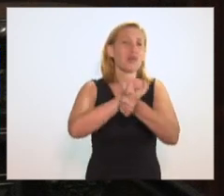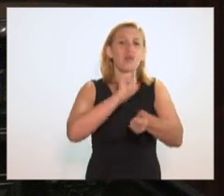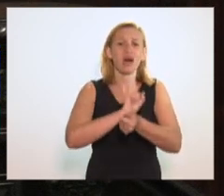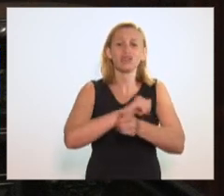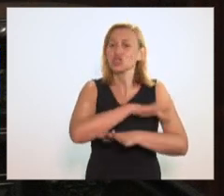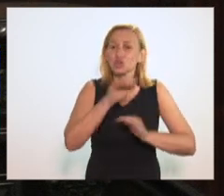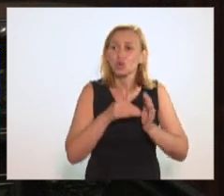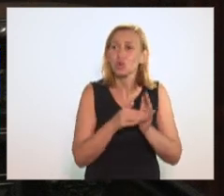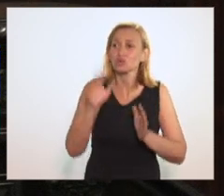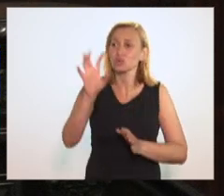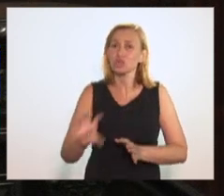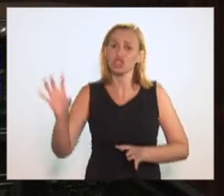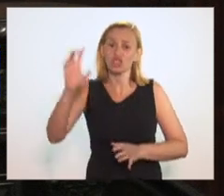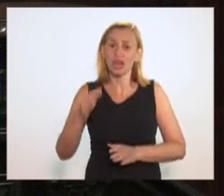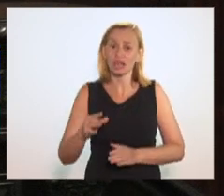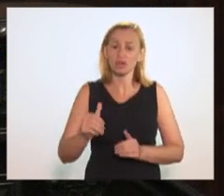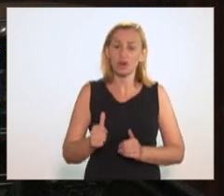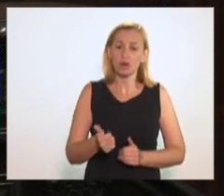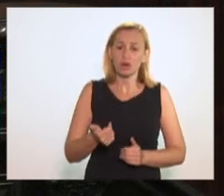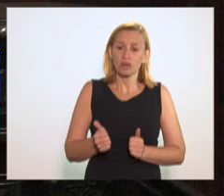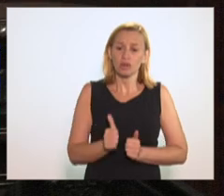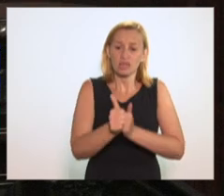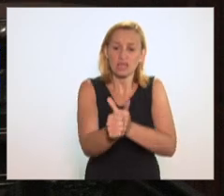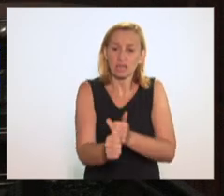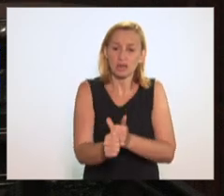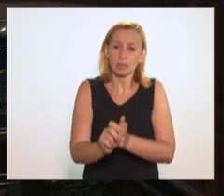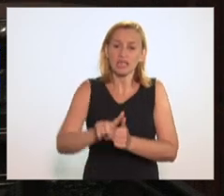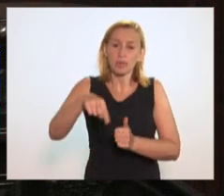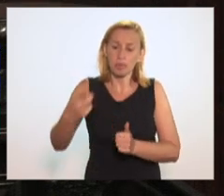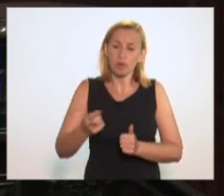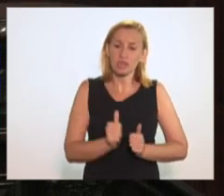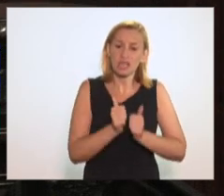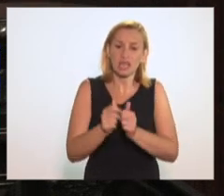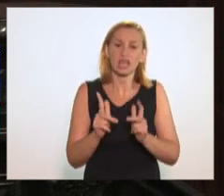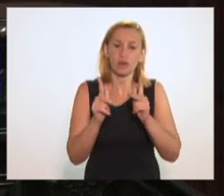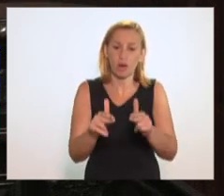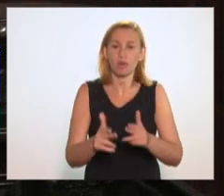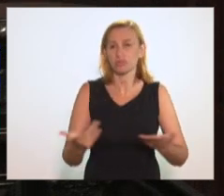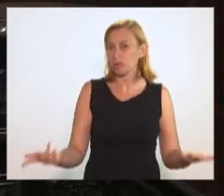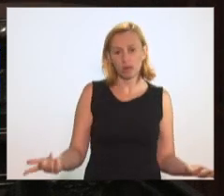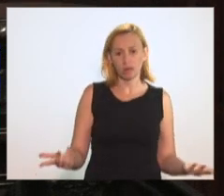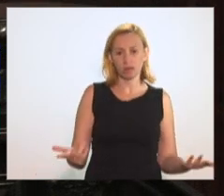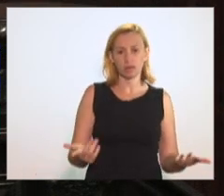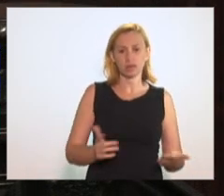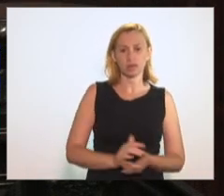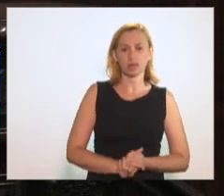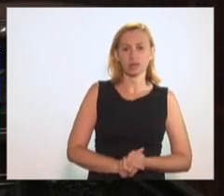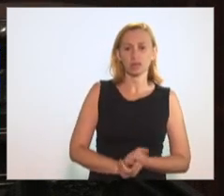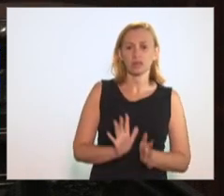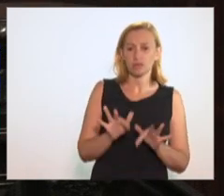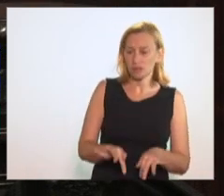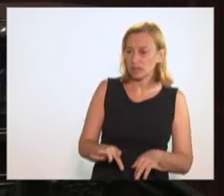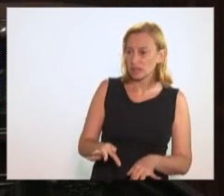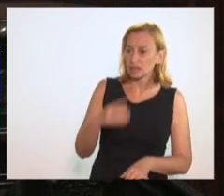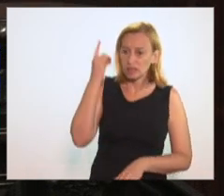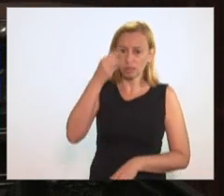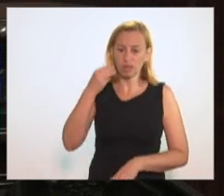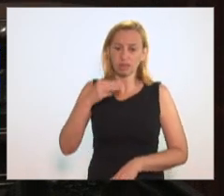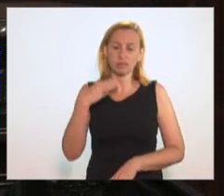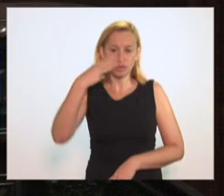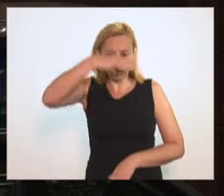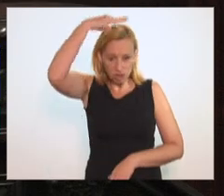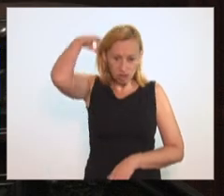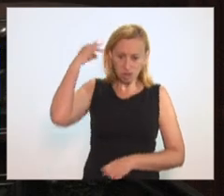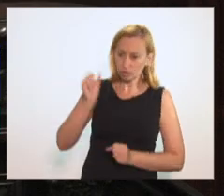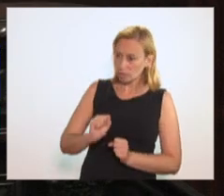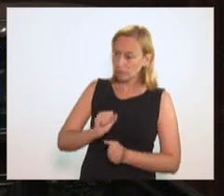os outros estados caminhem para seguir o mesmo caminho. Concede uma parte, deputado? Concedo, sim. Deputado Márcio Pacheco. Deputado